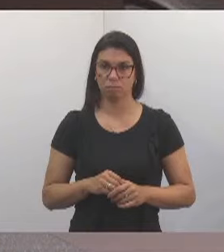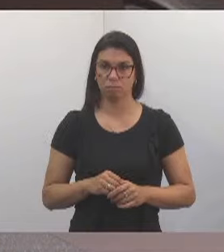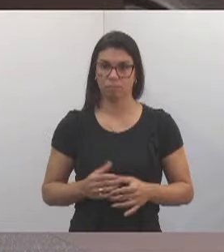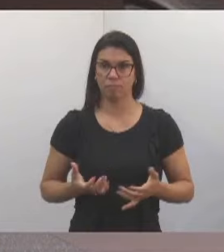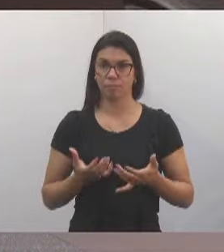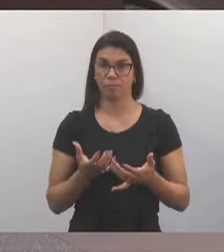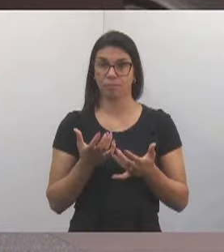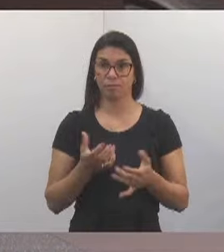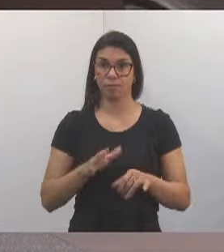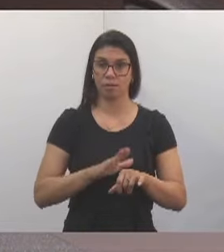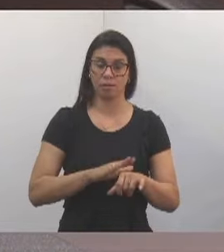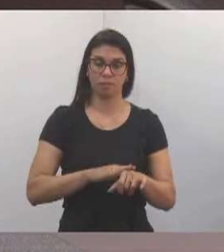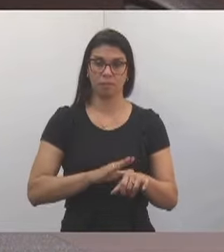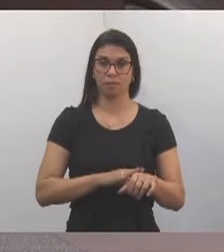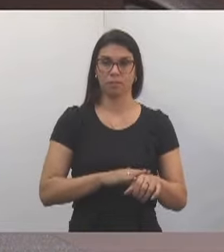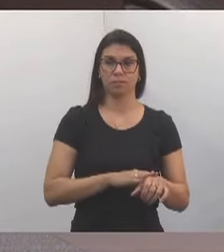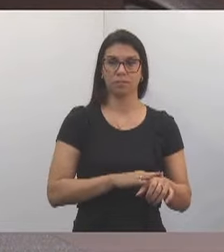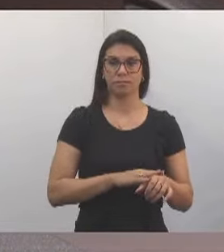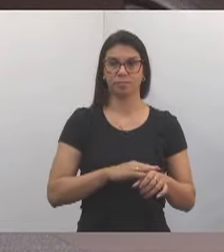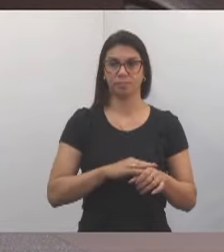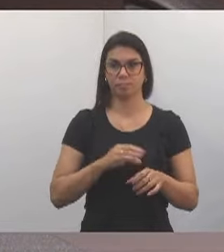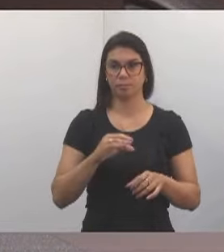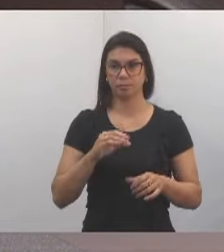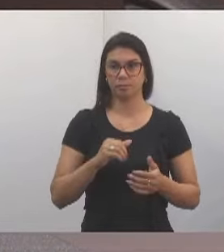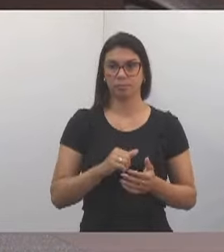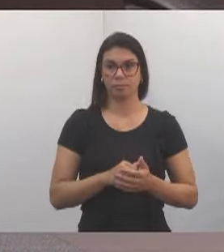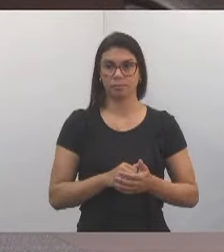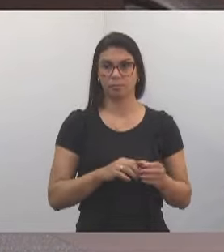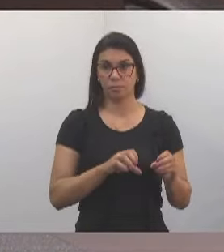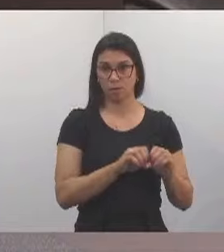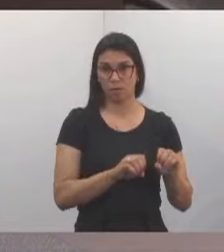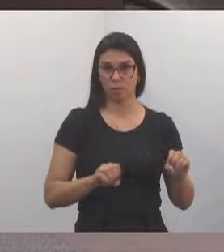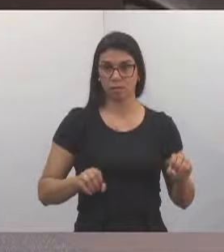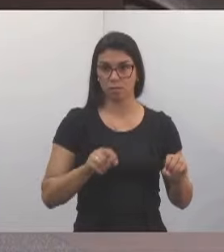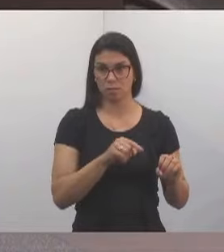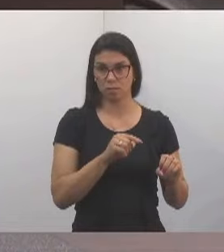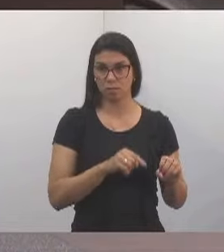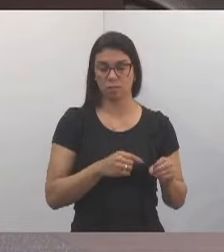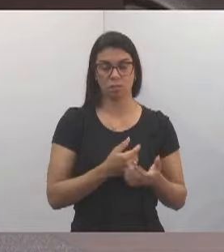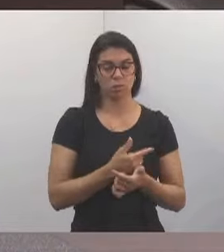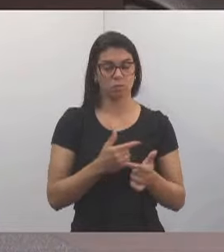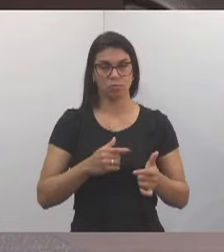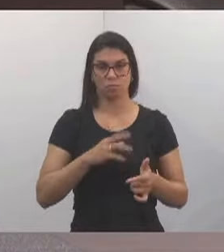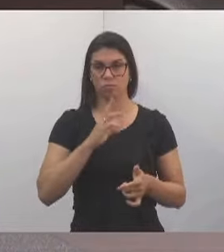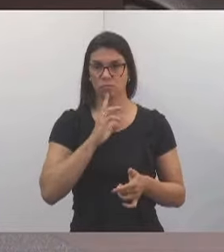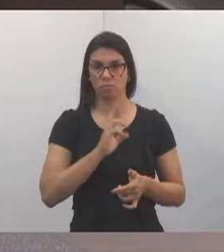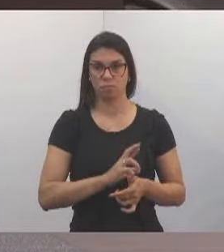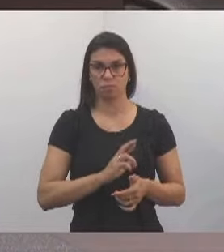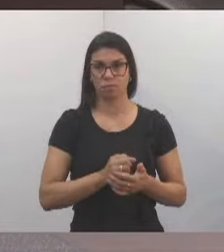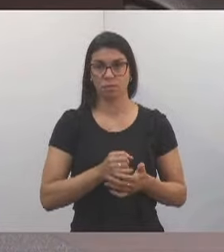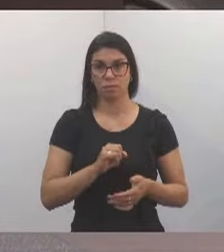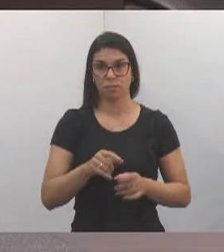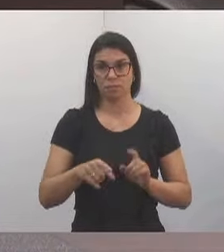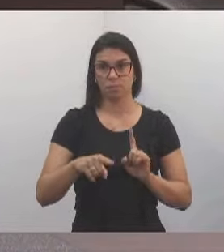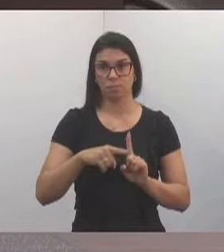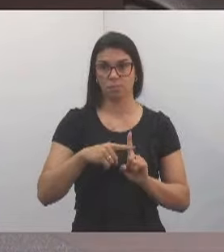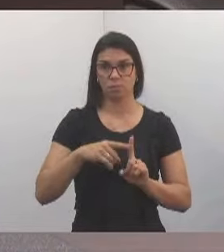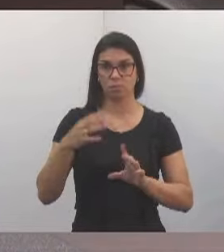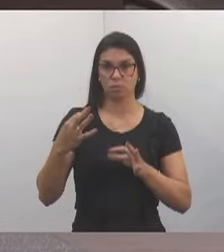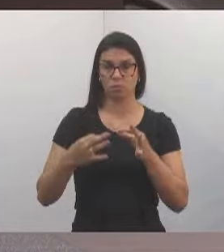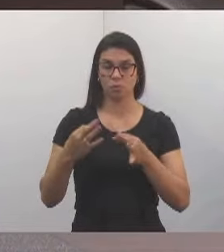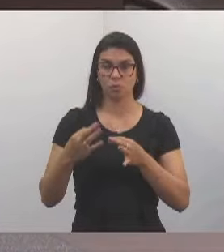A pretensão de executar canalização da mencionada localidade, resposta, prejudicado. 2.1, se positivo, favor